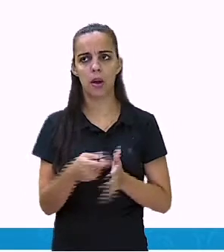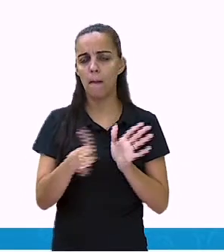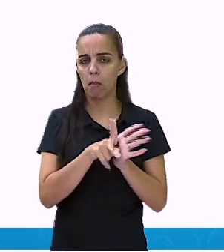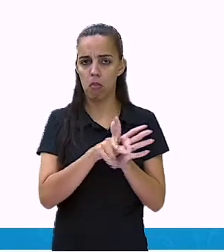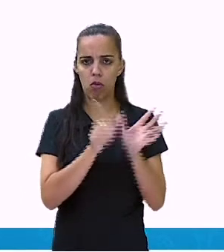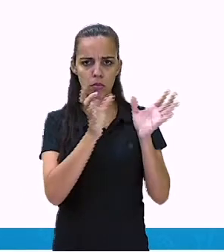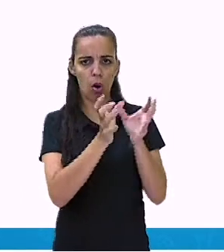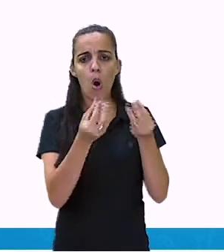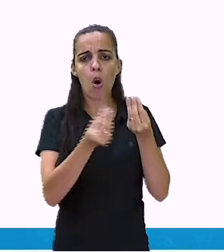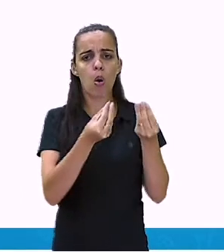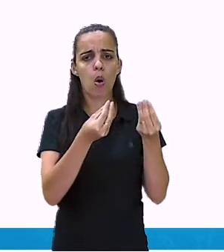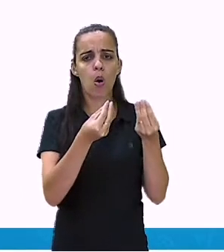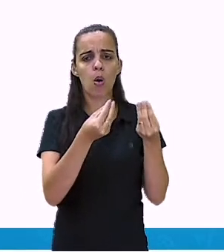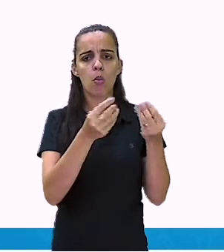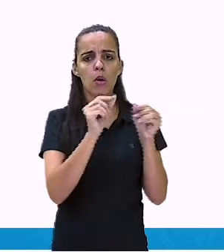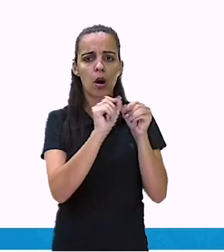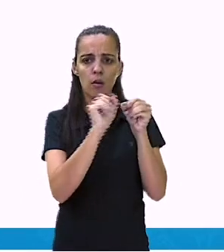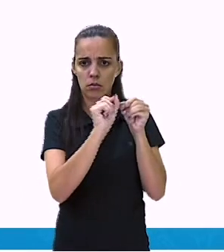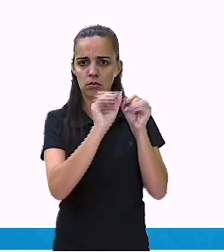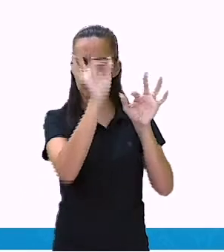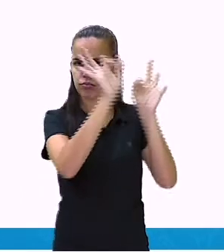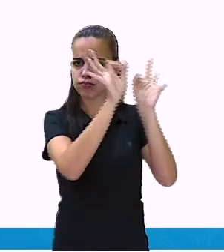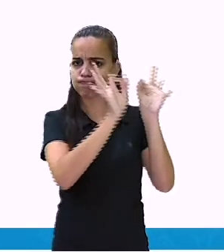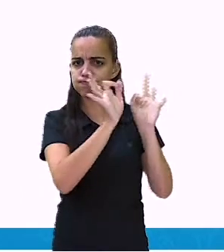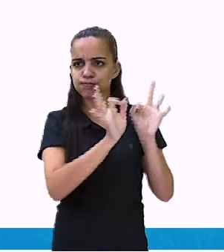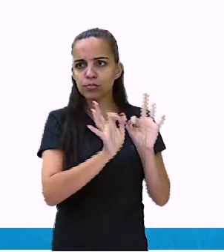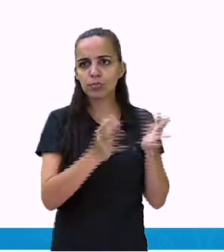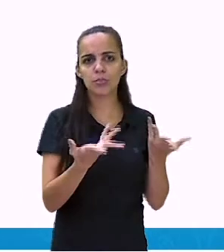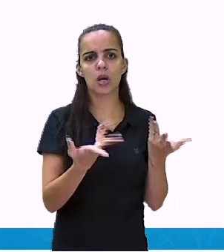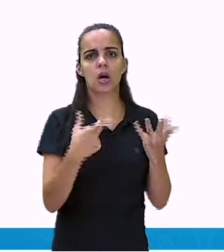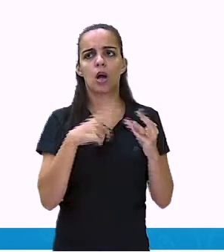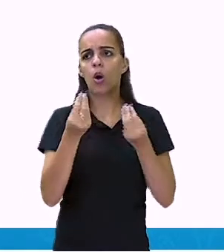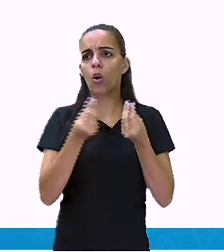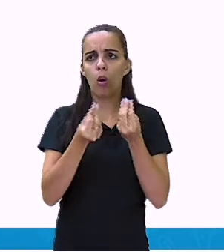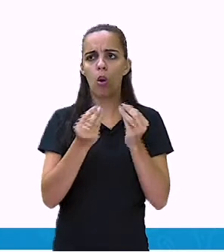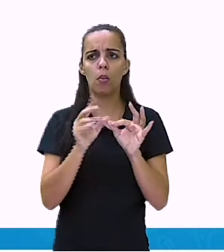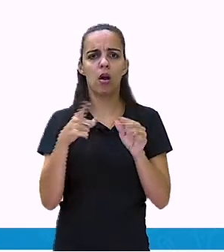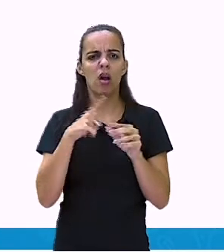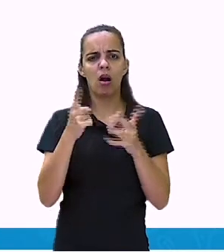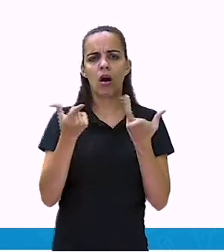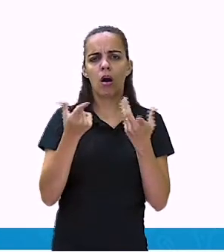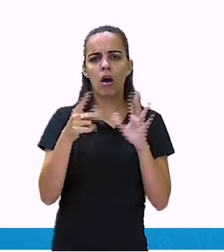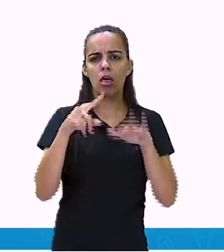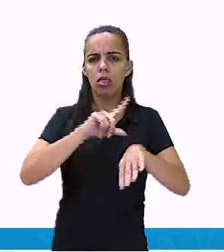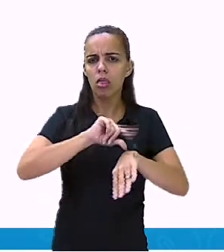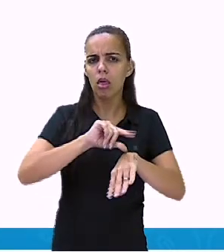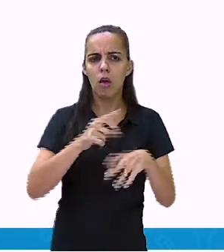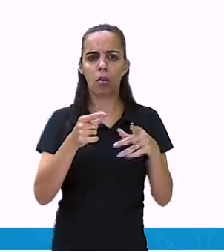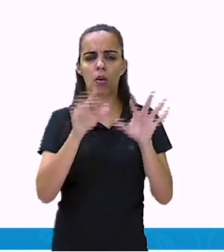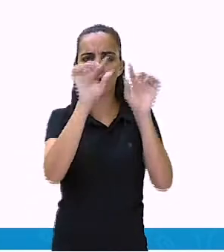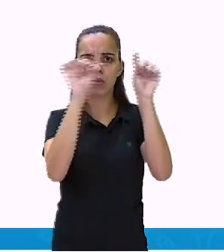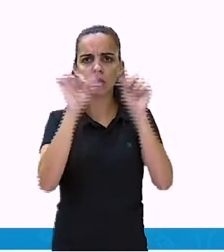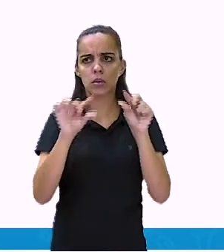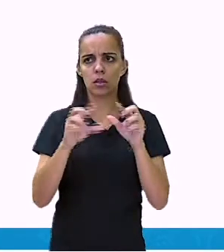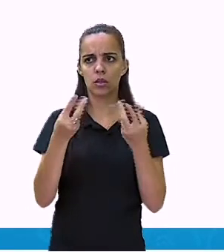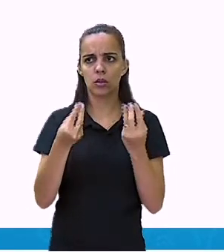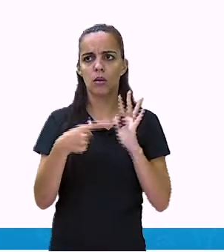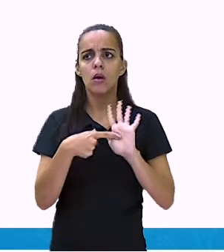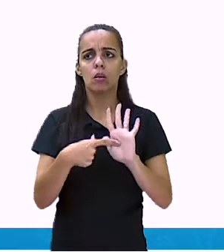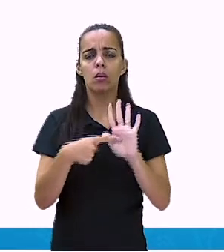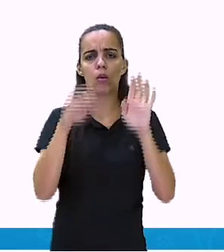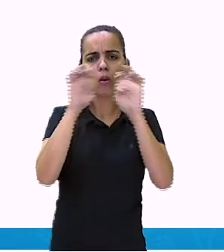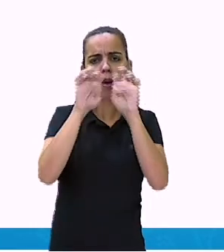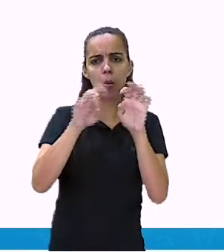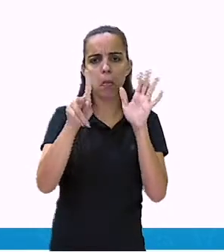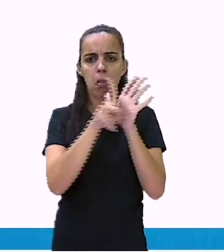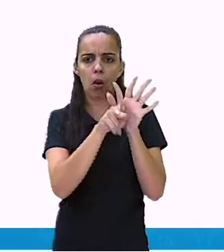dela, modo de preparo, né? Os ingredientes, modo de preparo, tempo. E aqui, qual é a